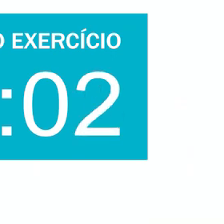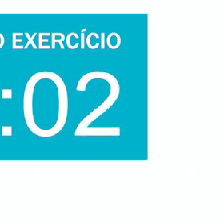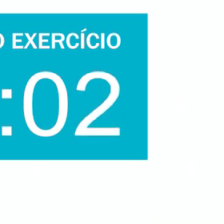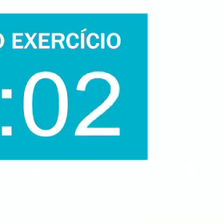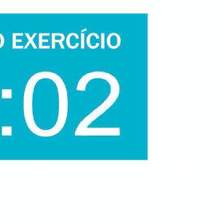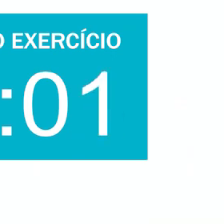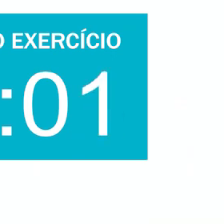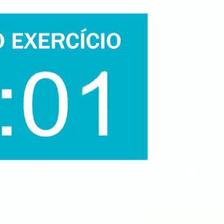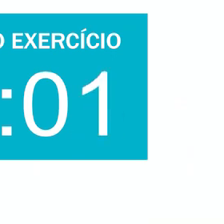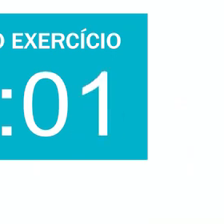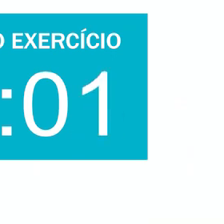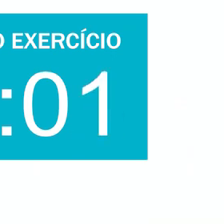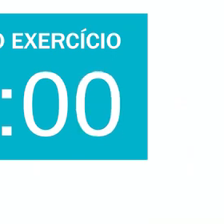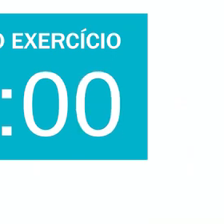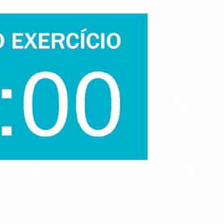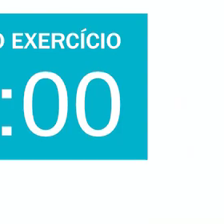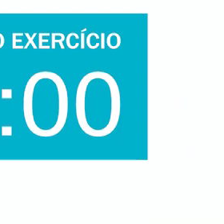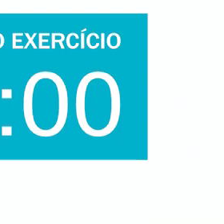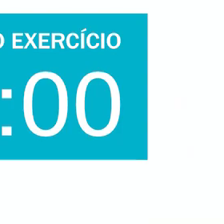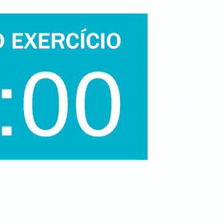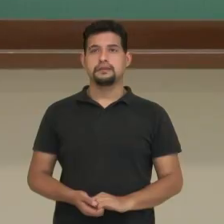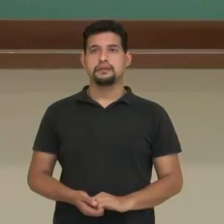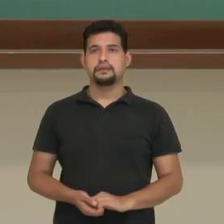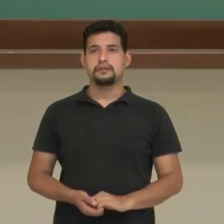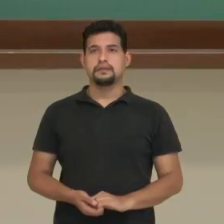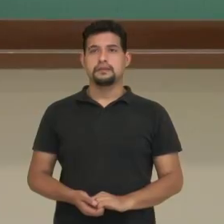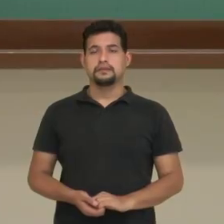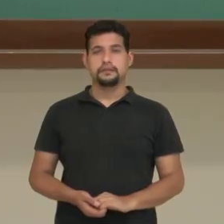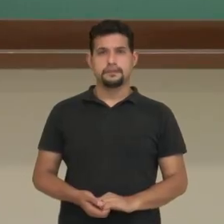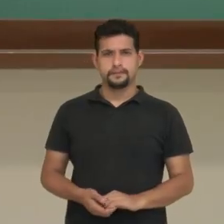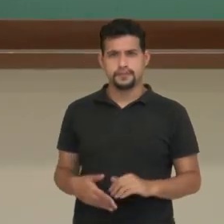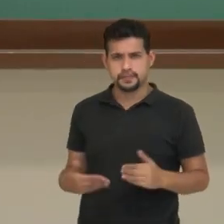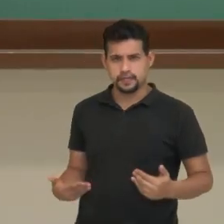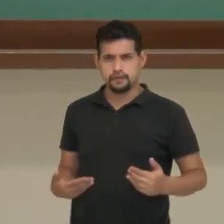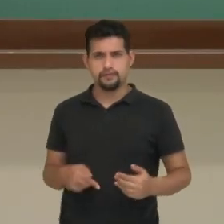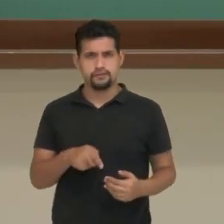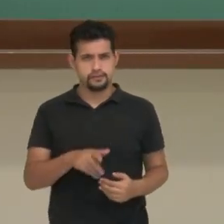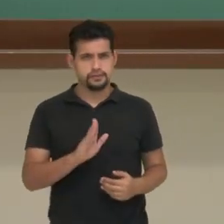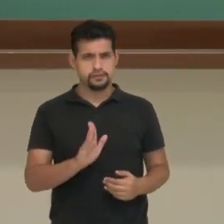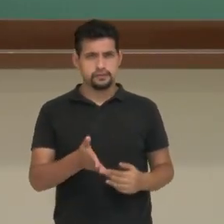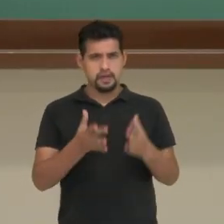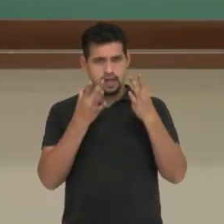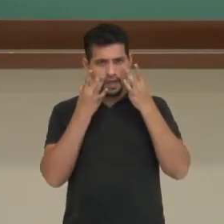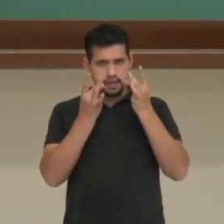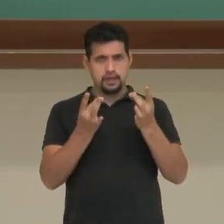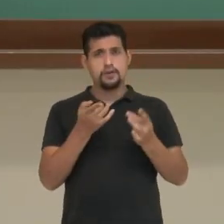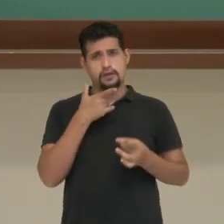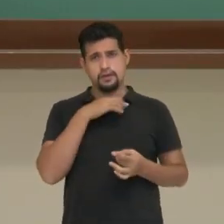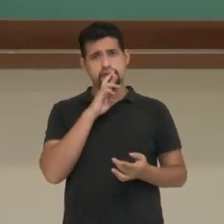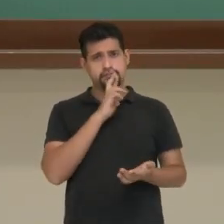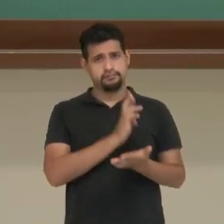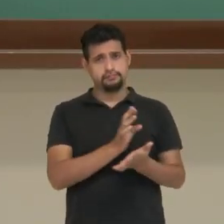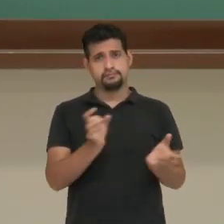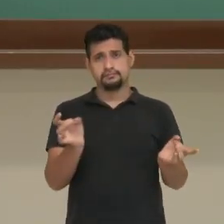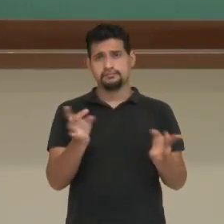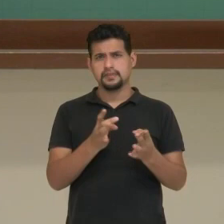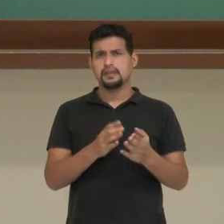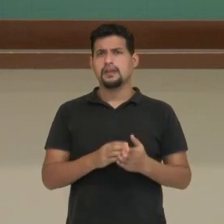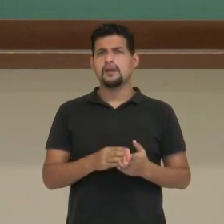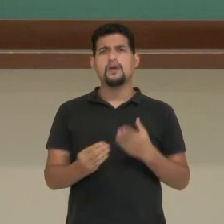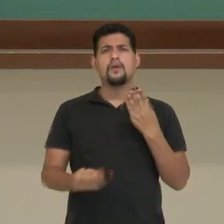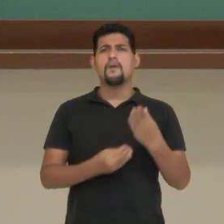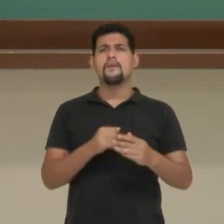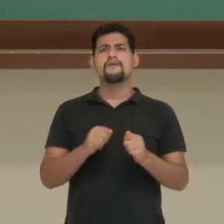Então, se você prestou atenção, você conseguiu responder, né? O que faz